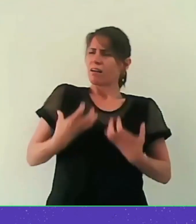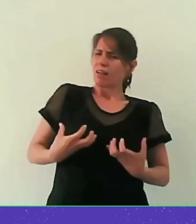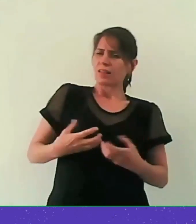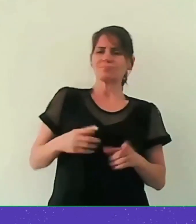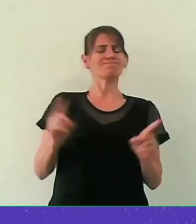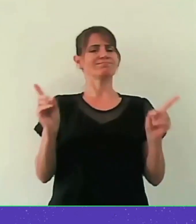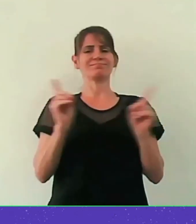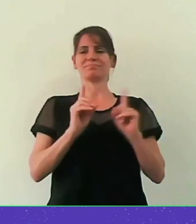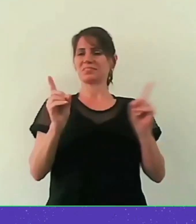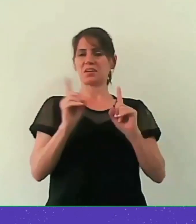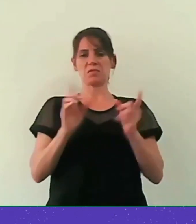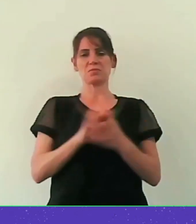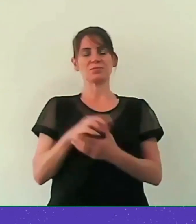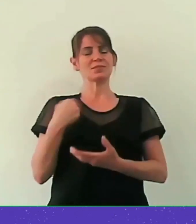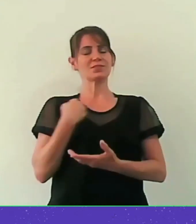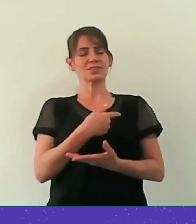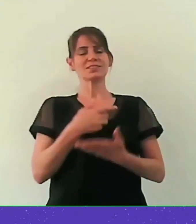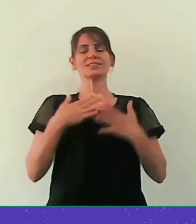estamos descansados.